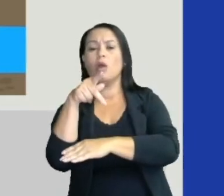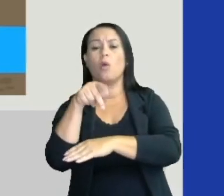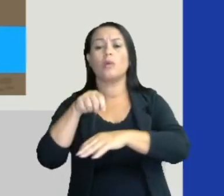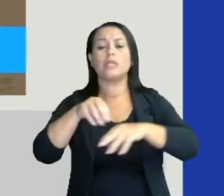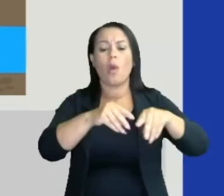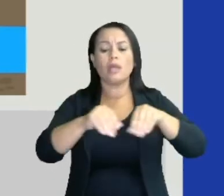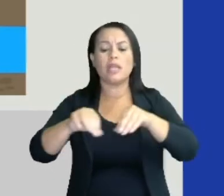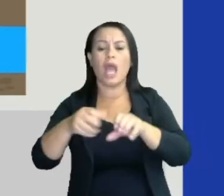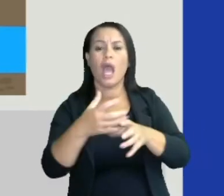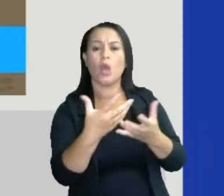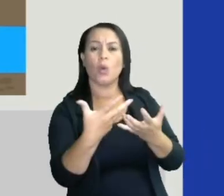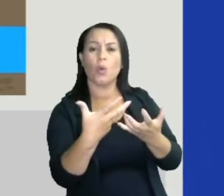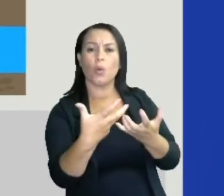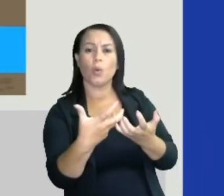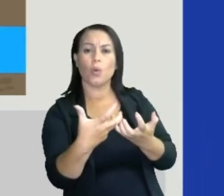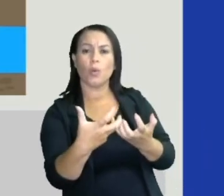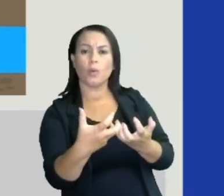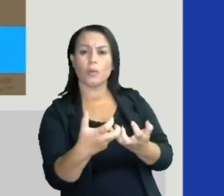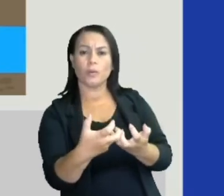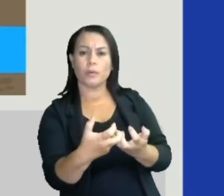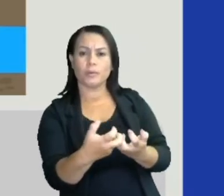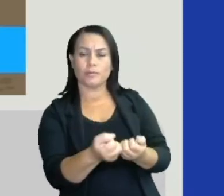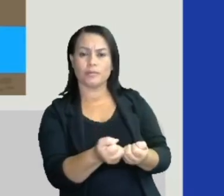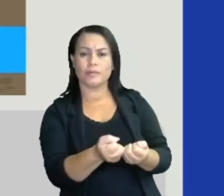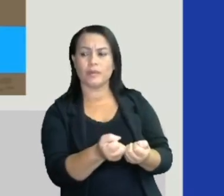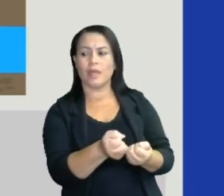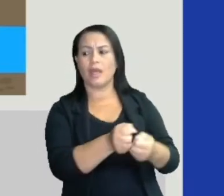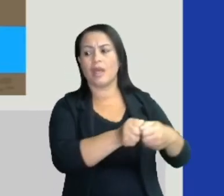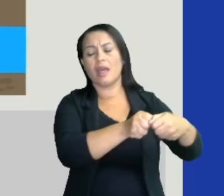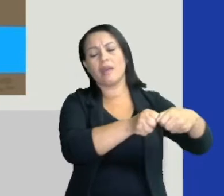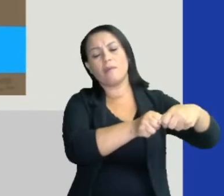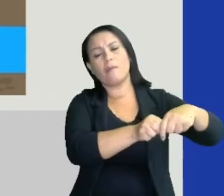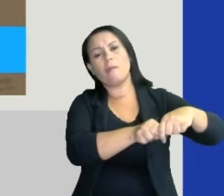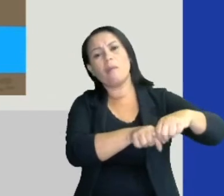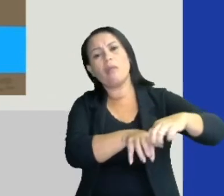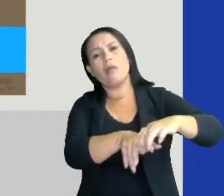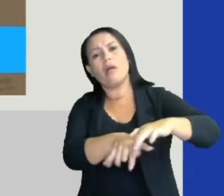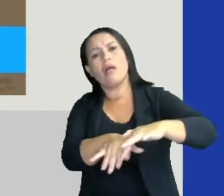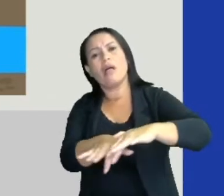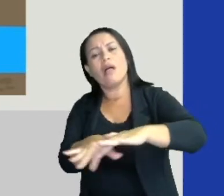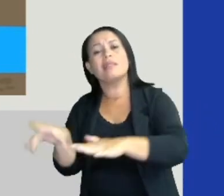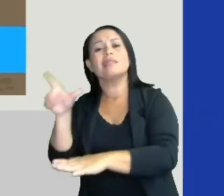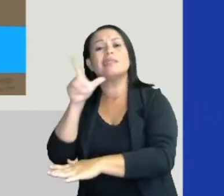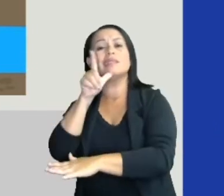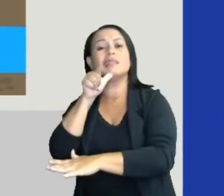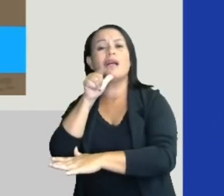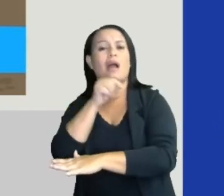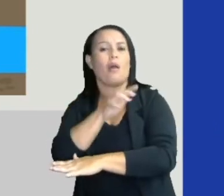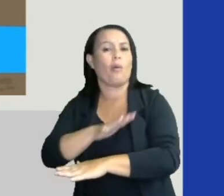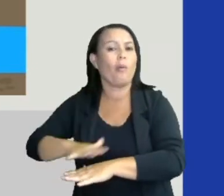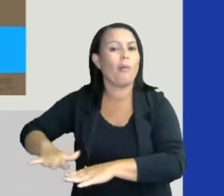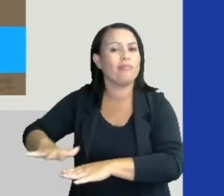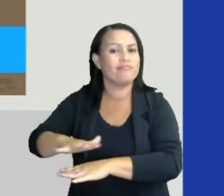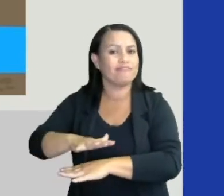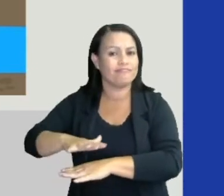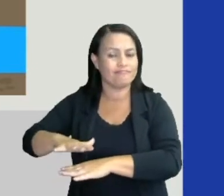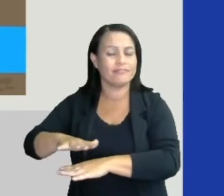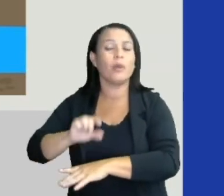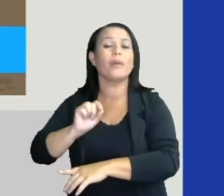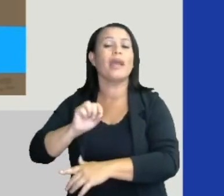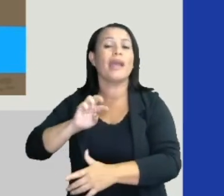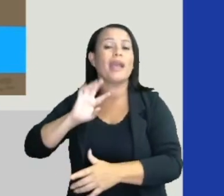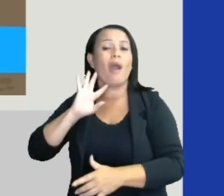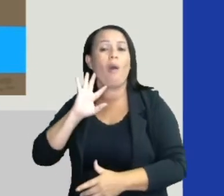solo absorve esse agrotóxico e ele vai acabar parando num só prático e